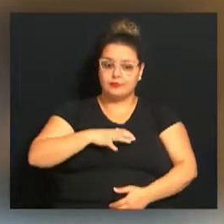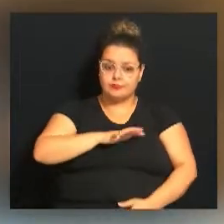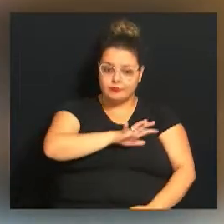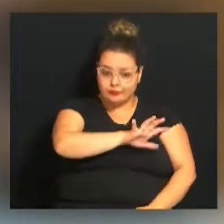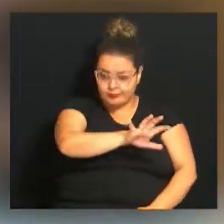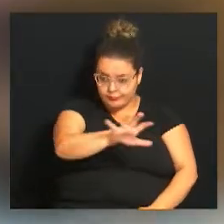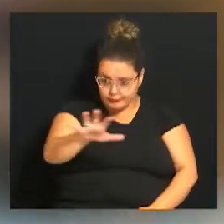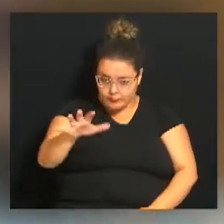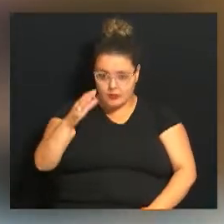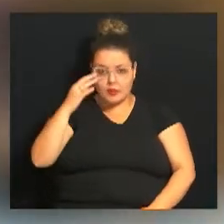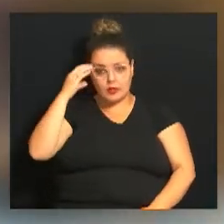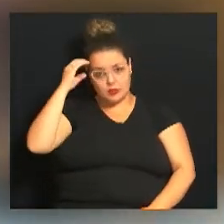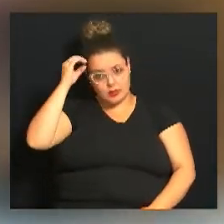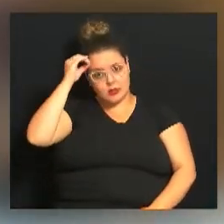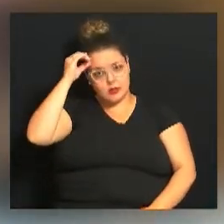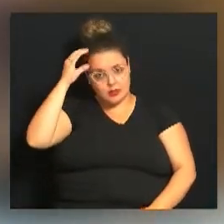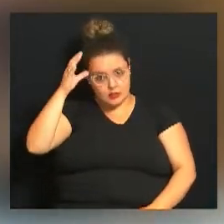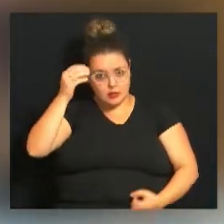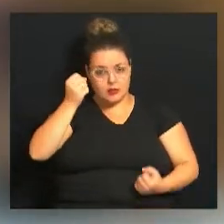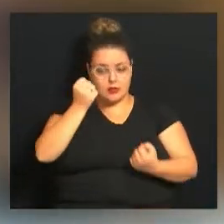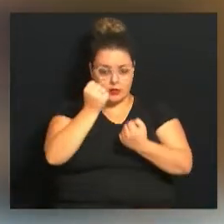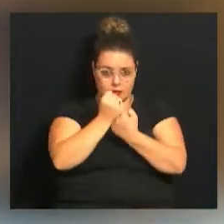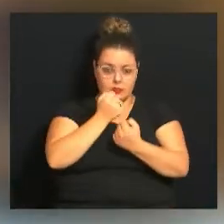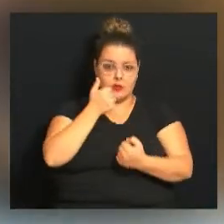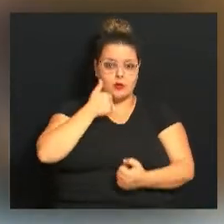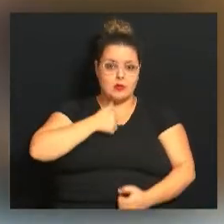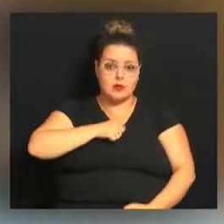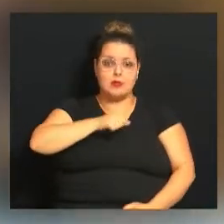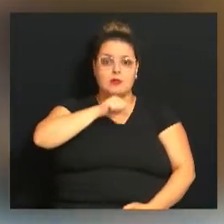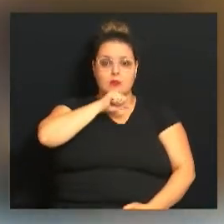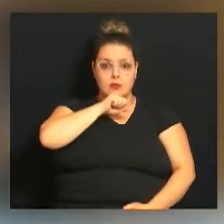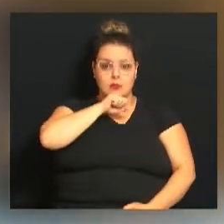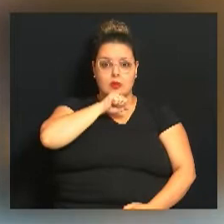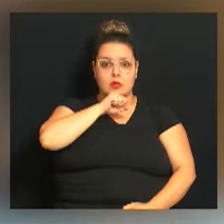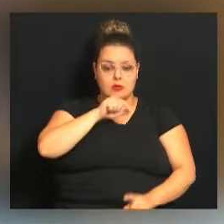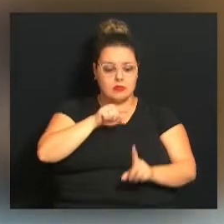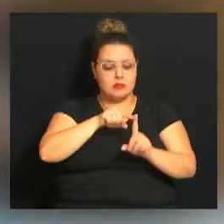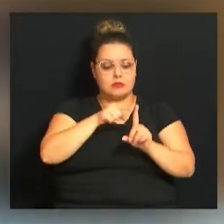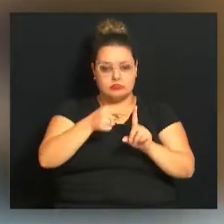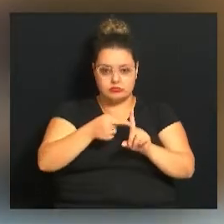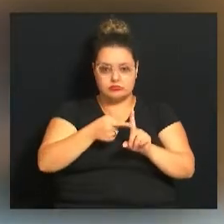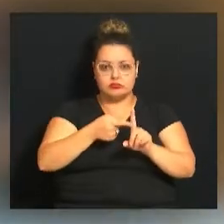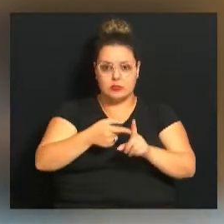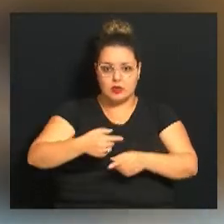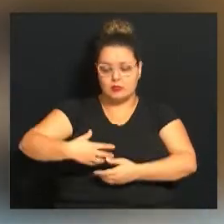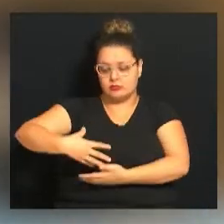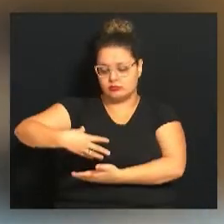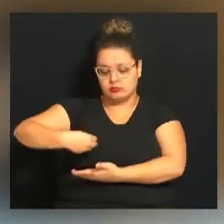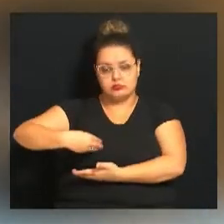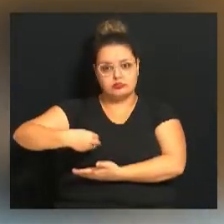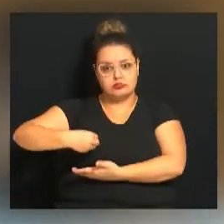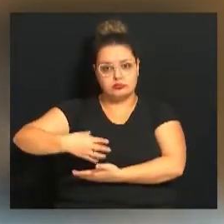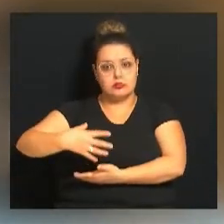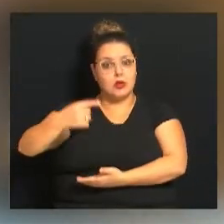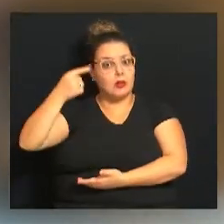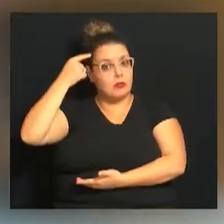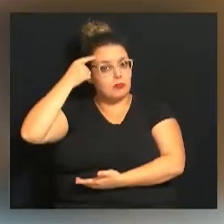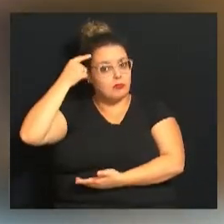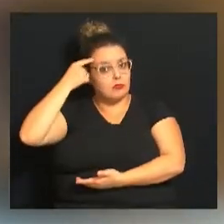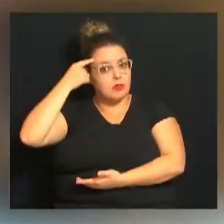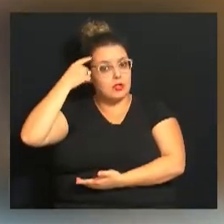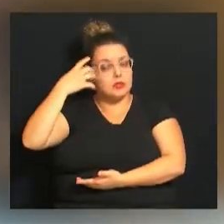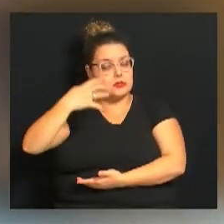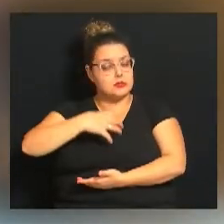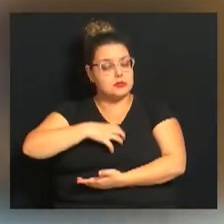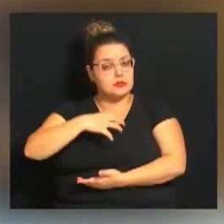compreendam e apoiem a mulher que amamenta, respeitar a mulher no que ela pensa e sente sobre o leite materno, e